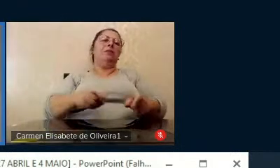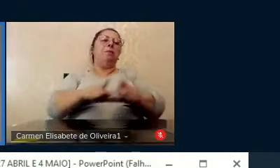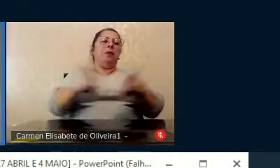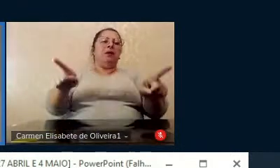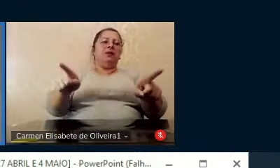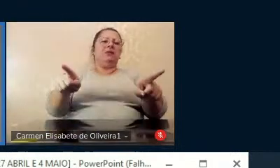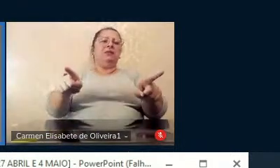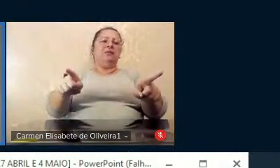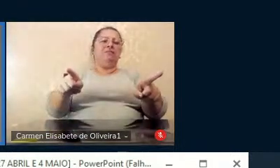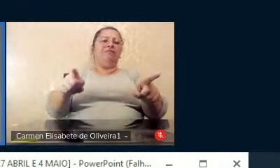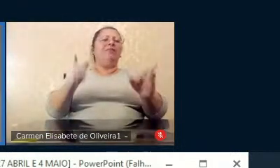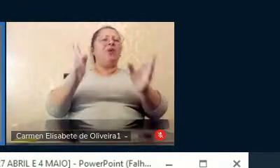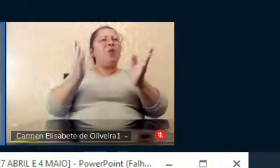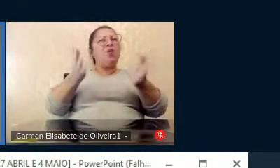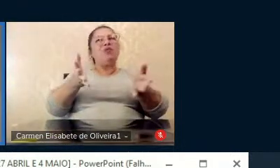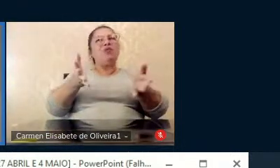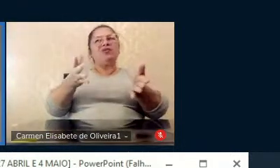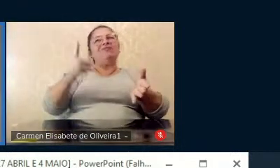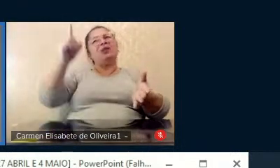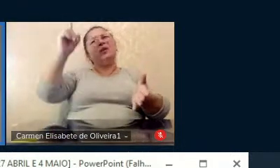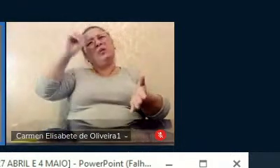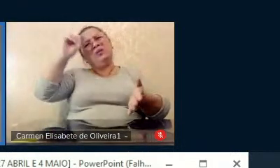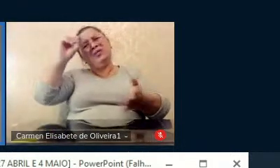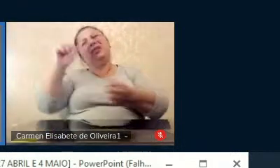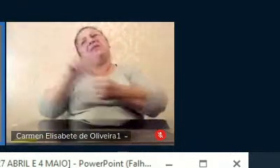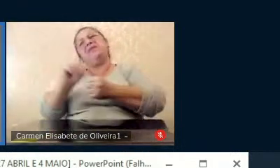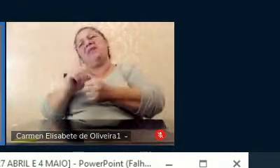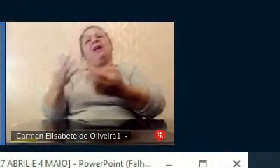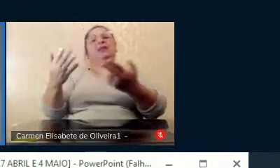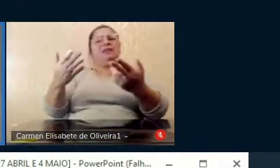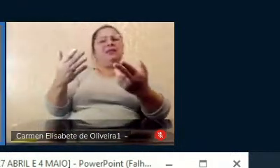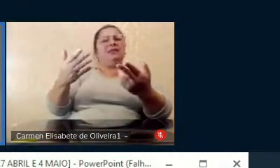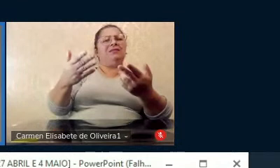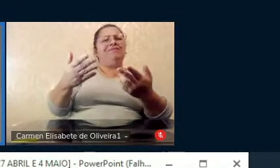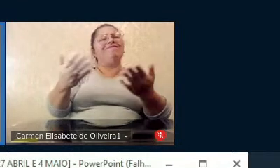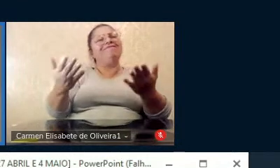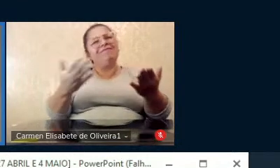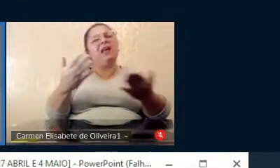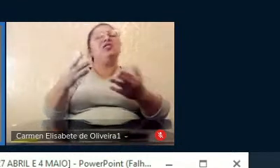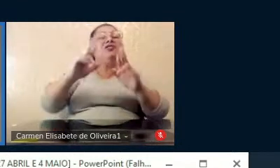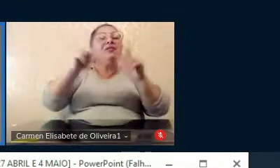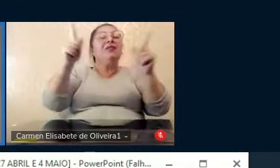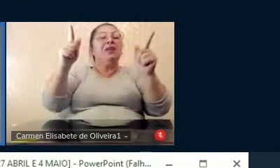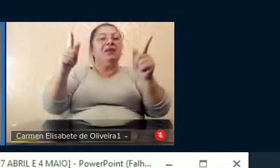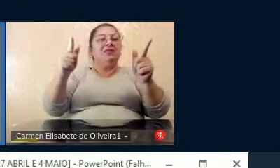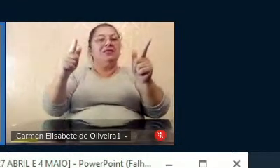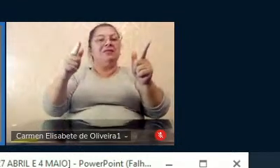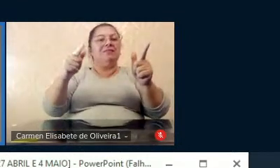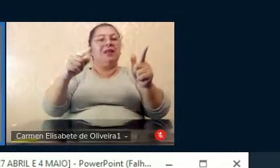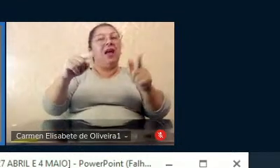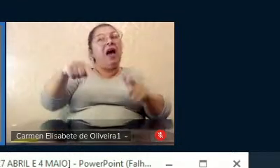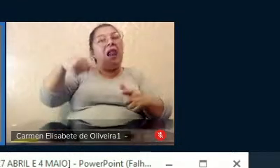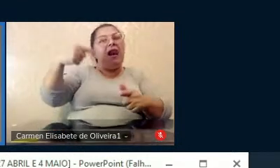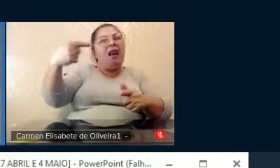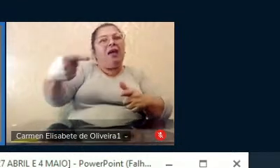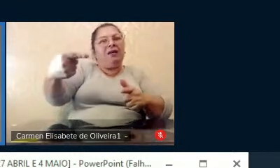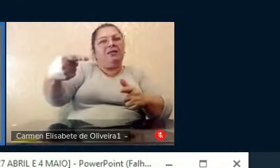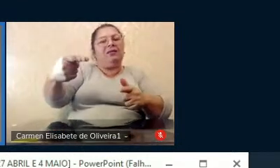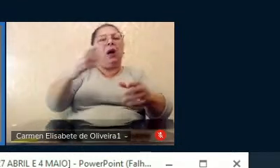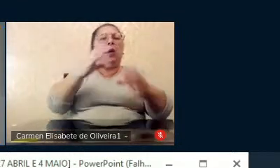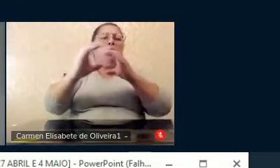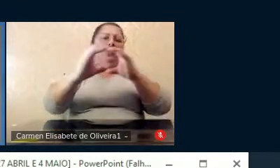aquela coisa do cotidiano, né? O não cotidiano também, o que é extraordinário. Vai além do simplesmente